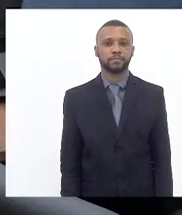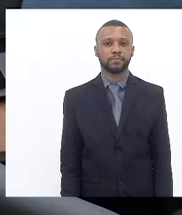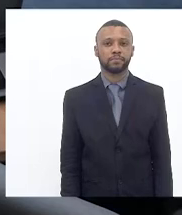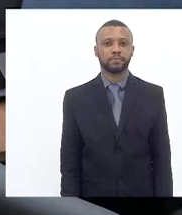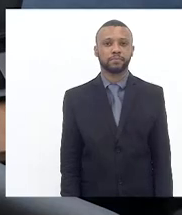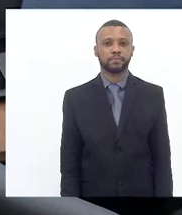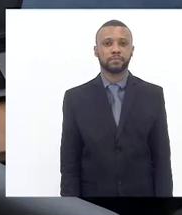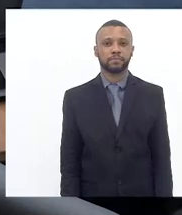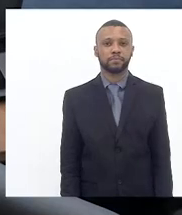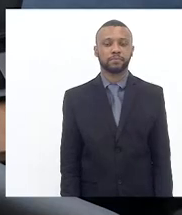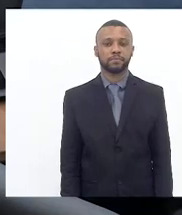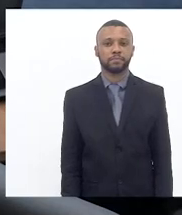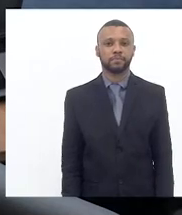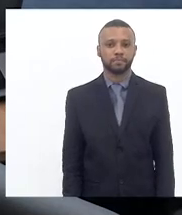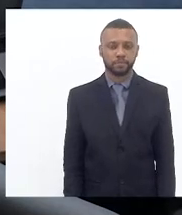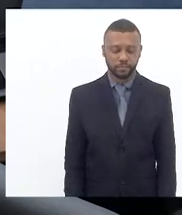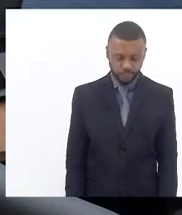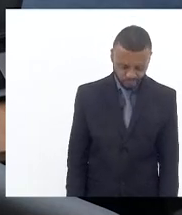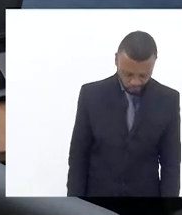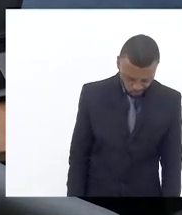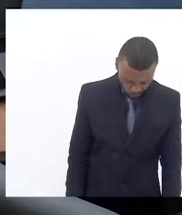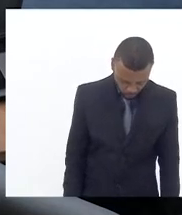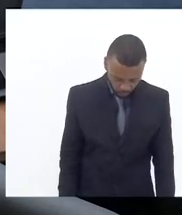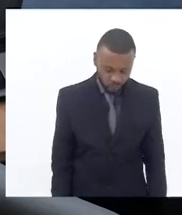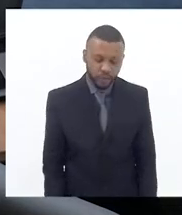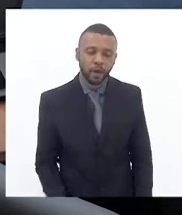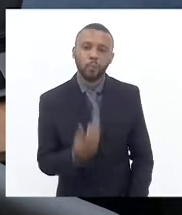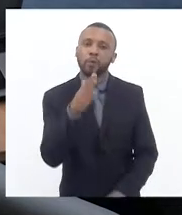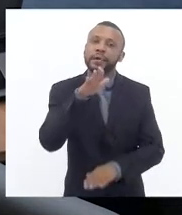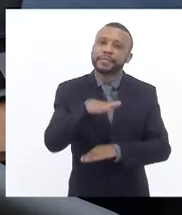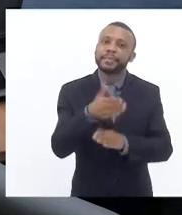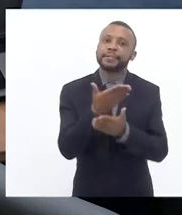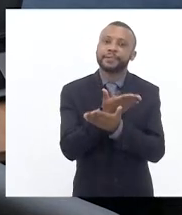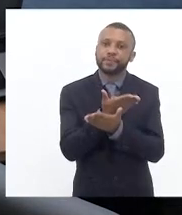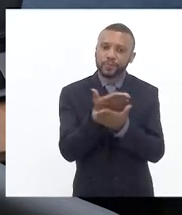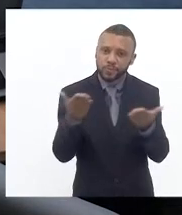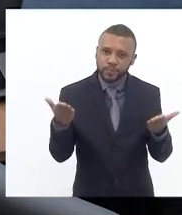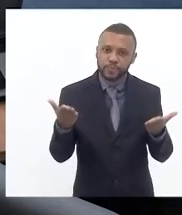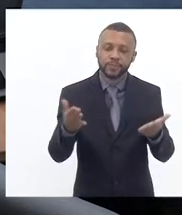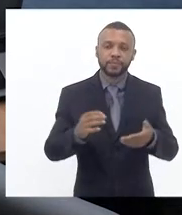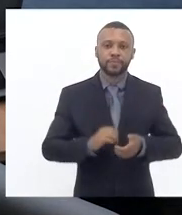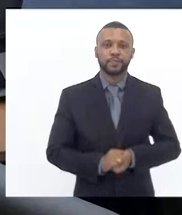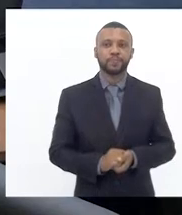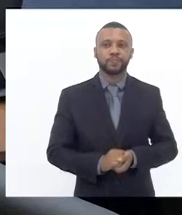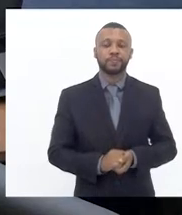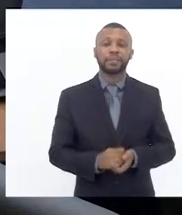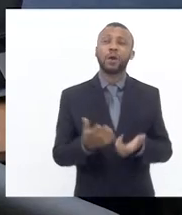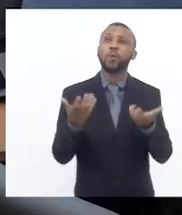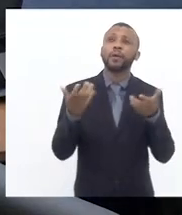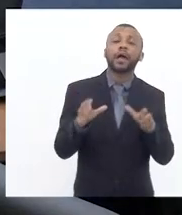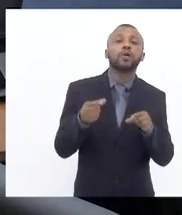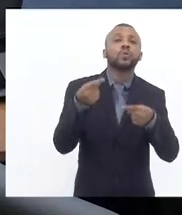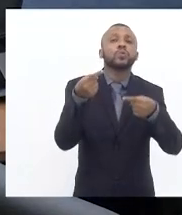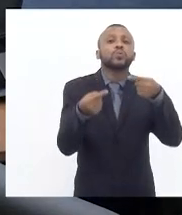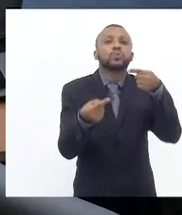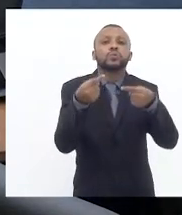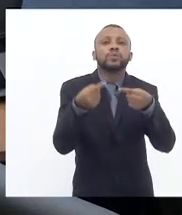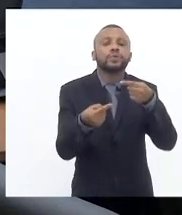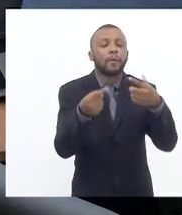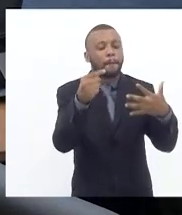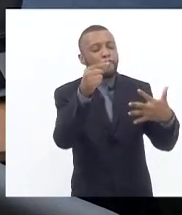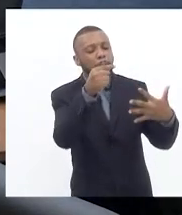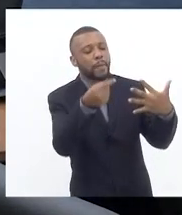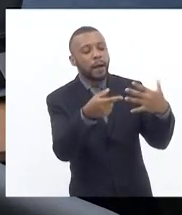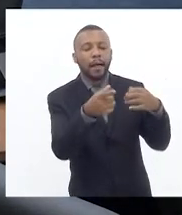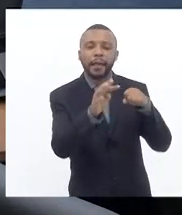E aí Olá boa tarde boa tarde a todos eu não vou discutir aqui aspecto técnico